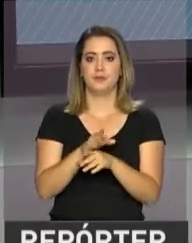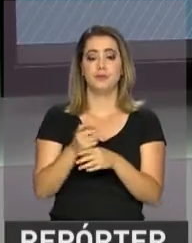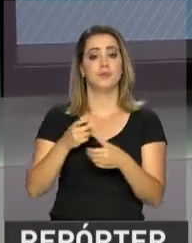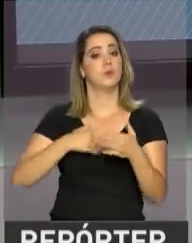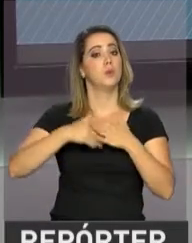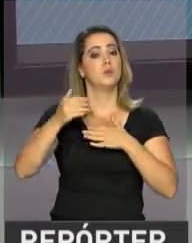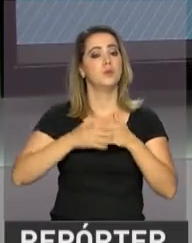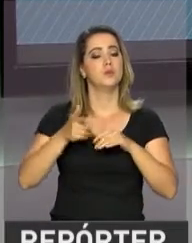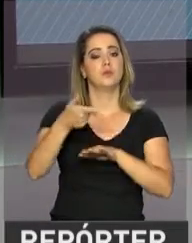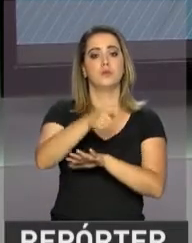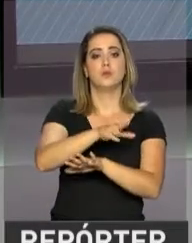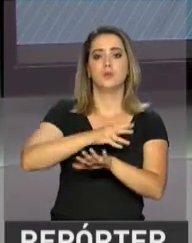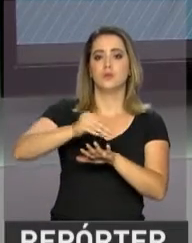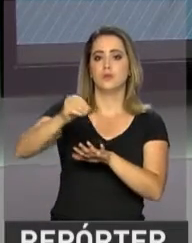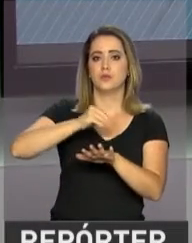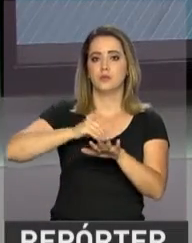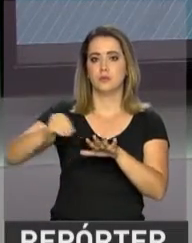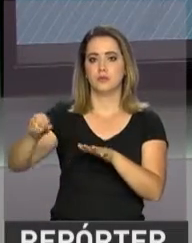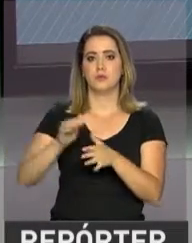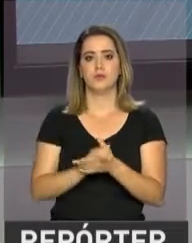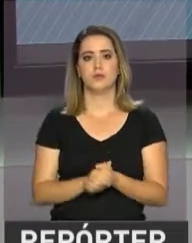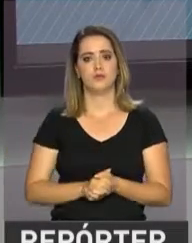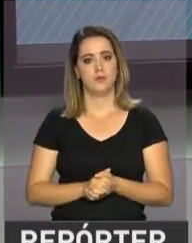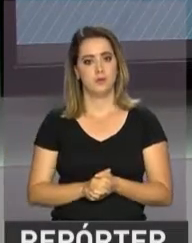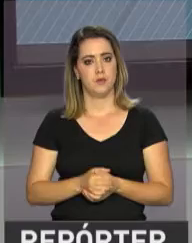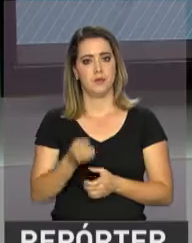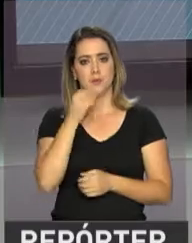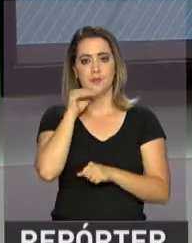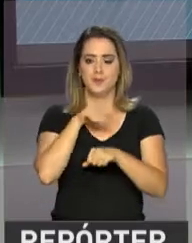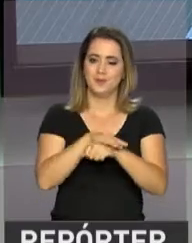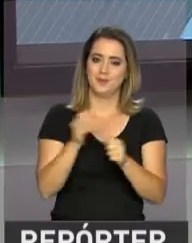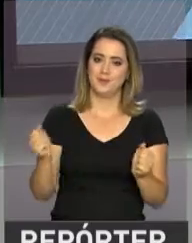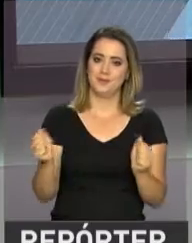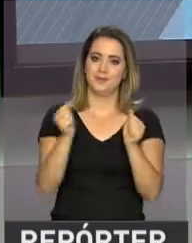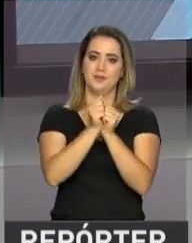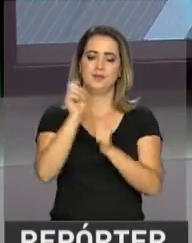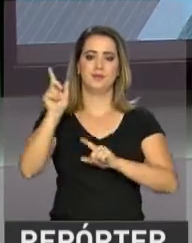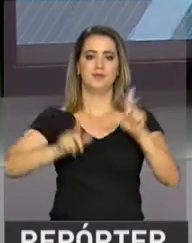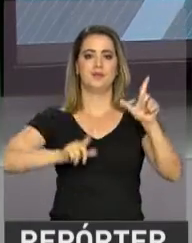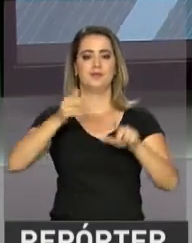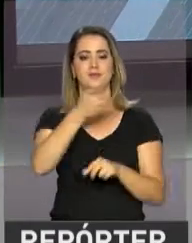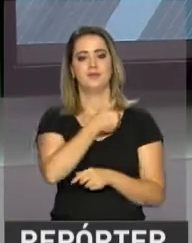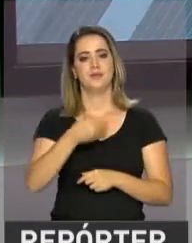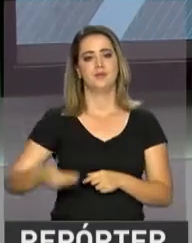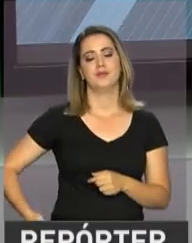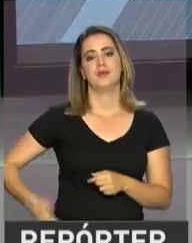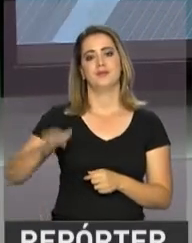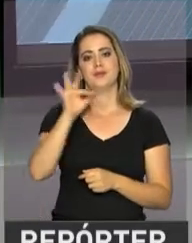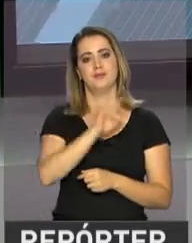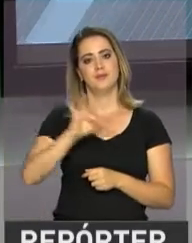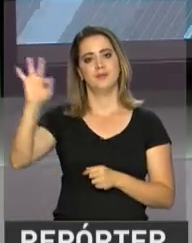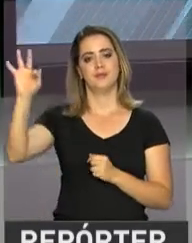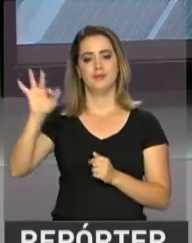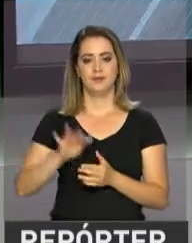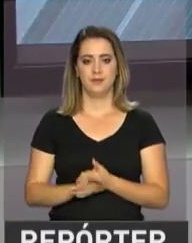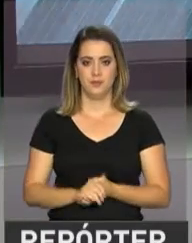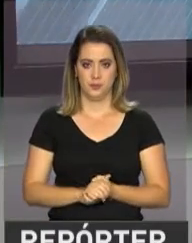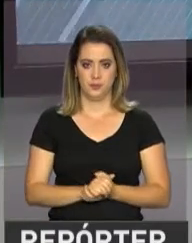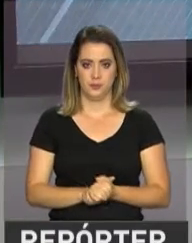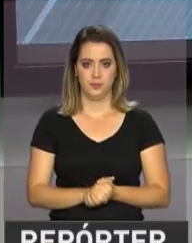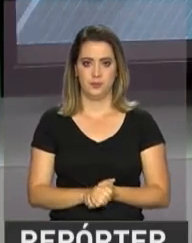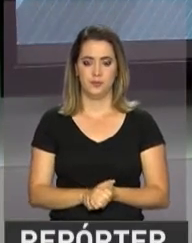voltamos a qualquer instante com outras informações uma boa noite pra você e continue com a gente na nbr a tv do governo